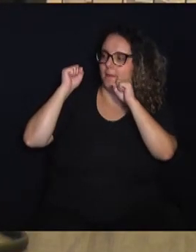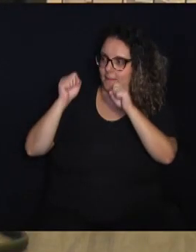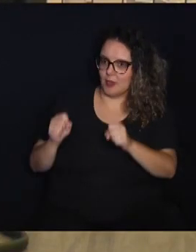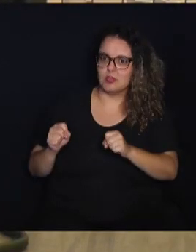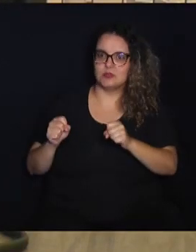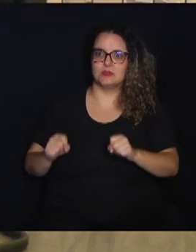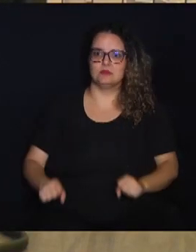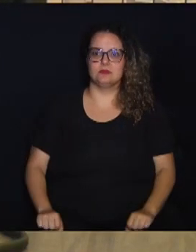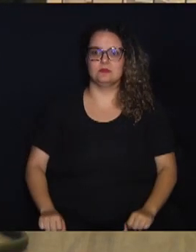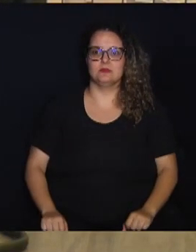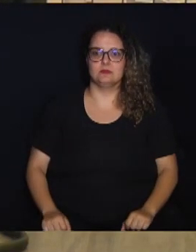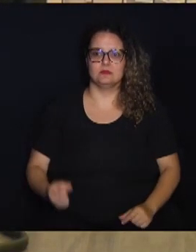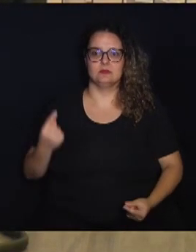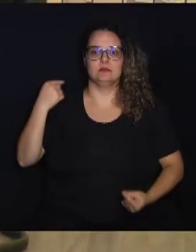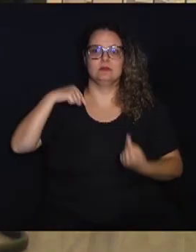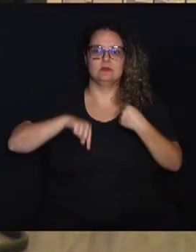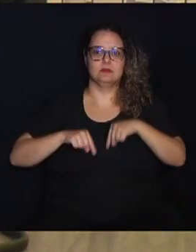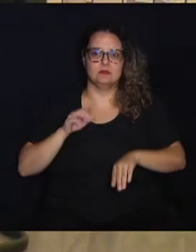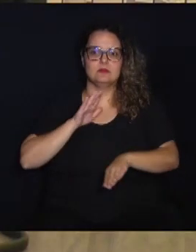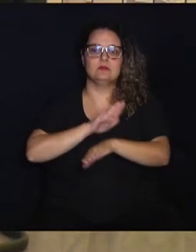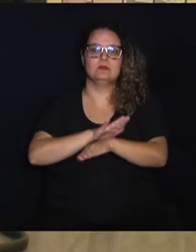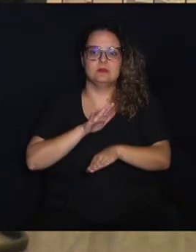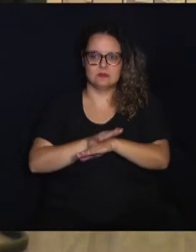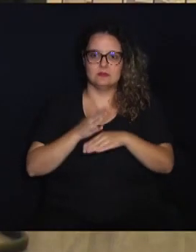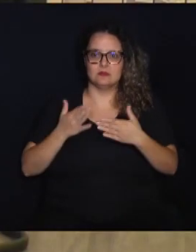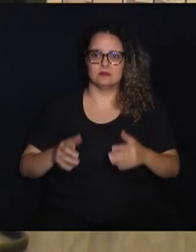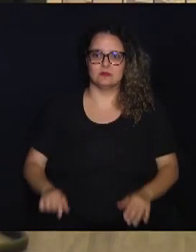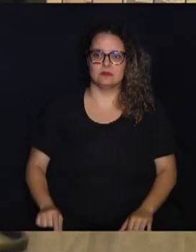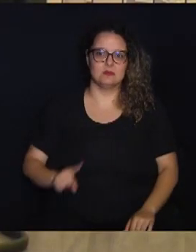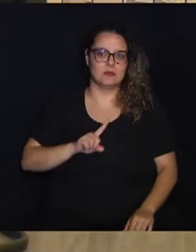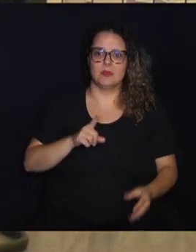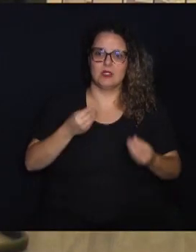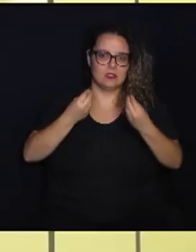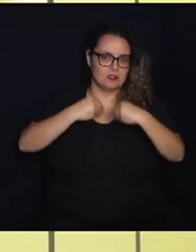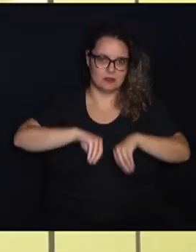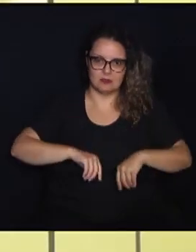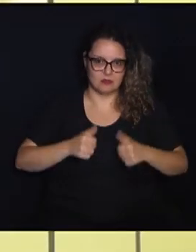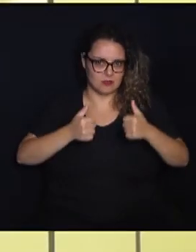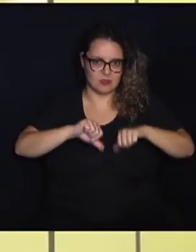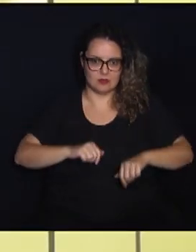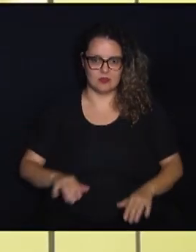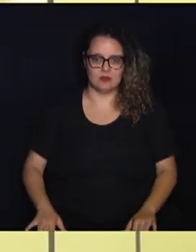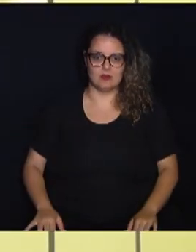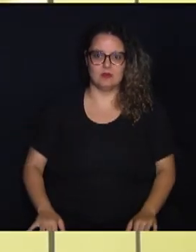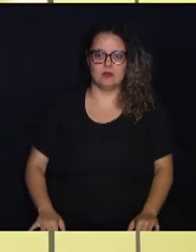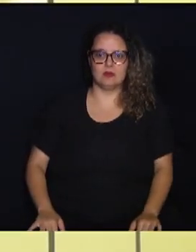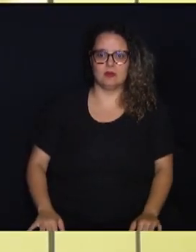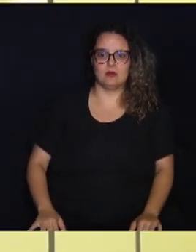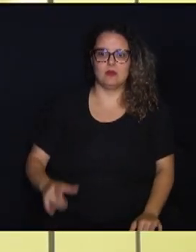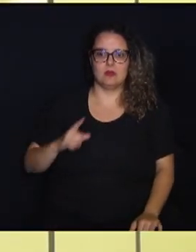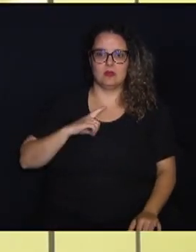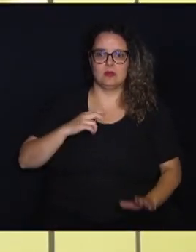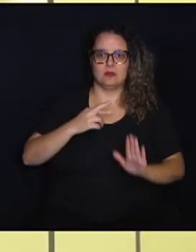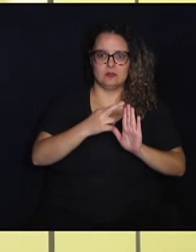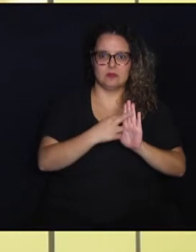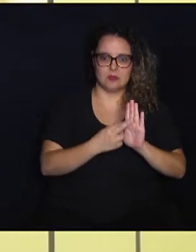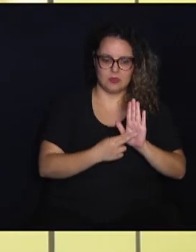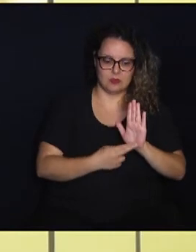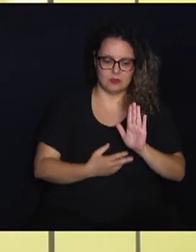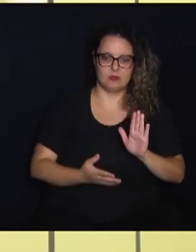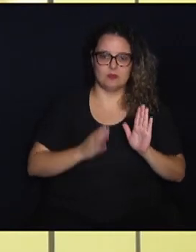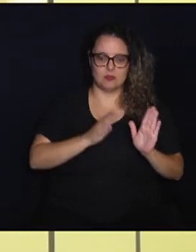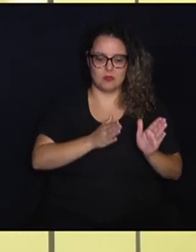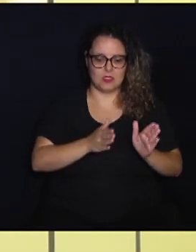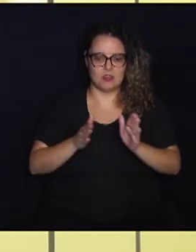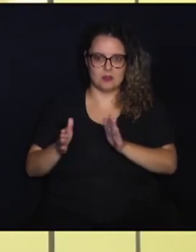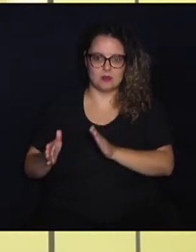O metabolismo ajuda com isso. Ele não piora. Uma vez que você se mantém numa regra,